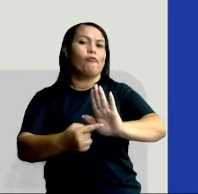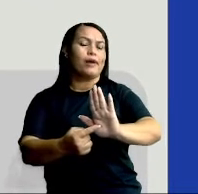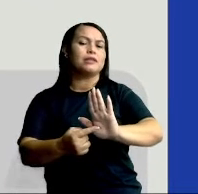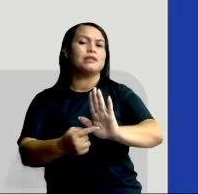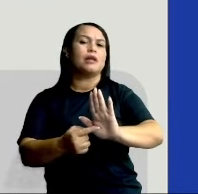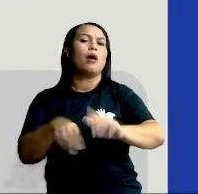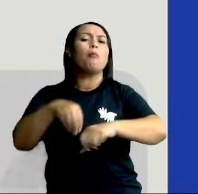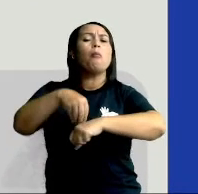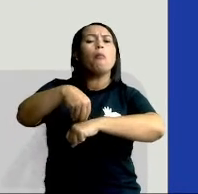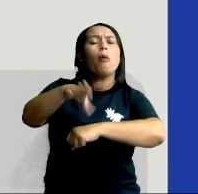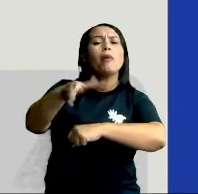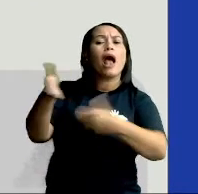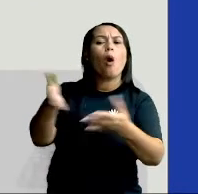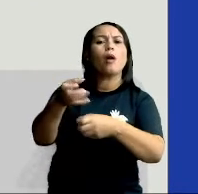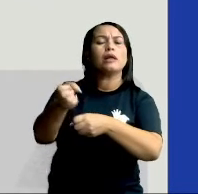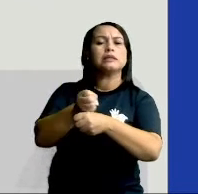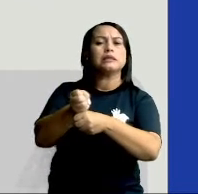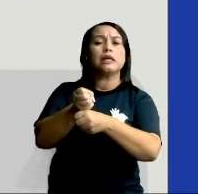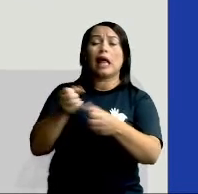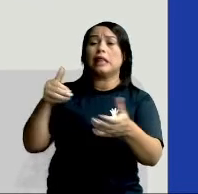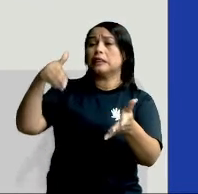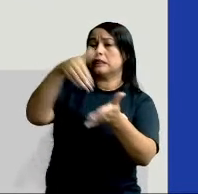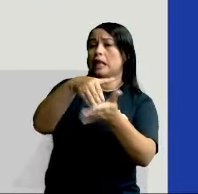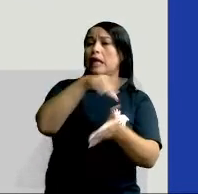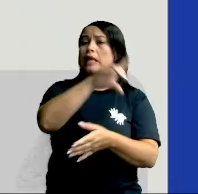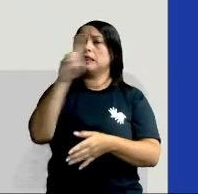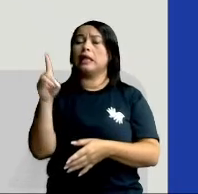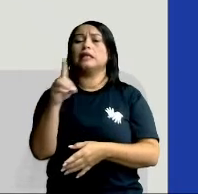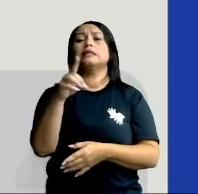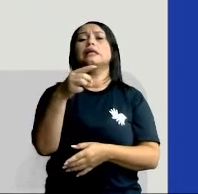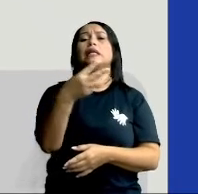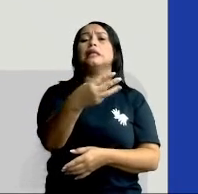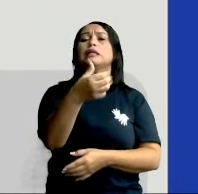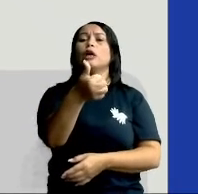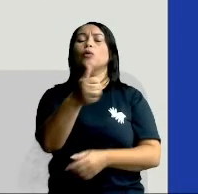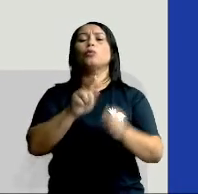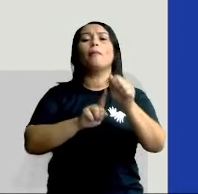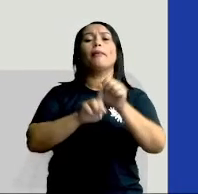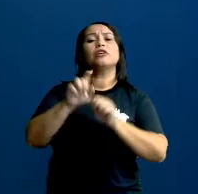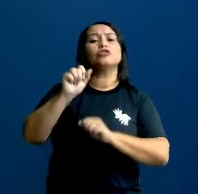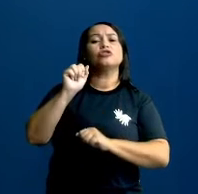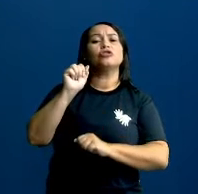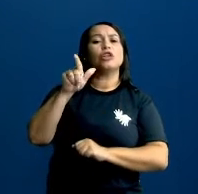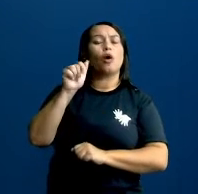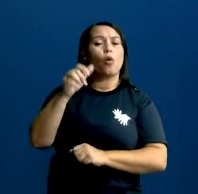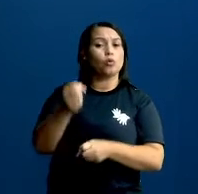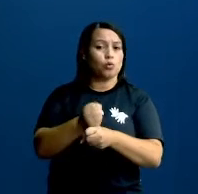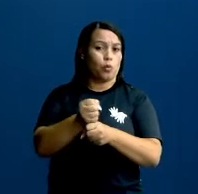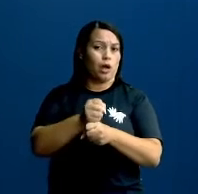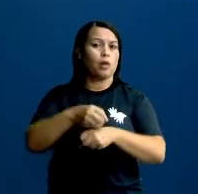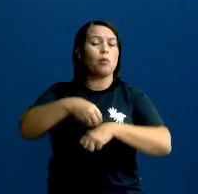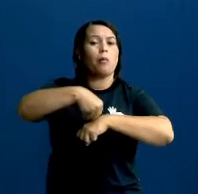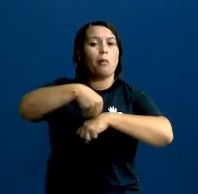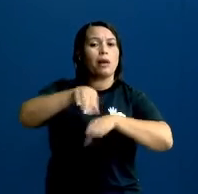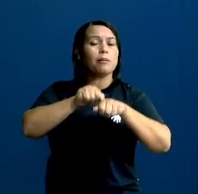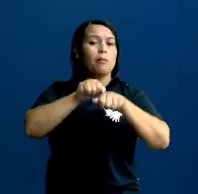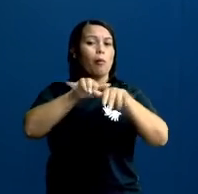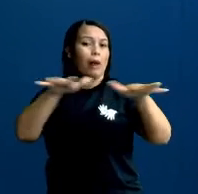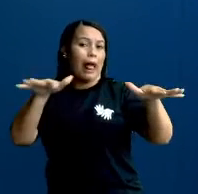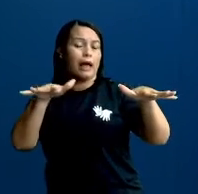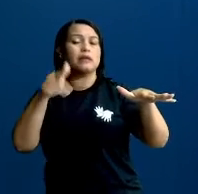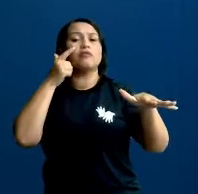Eles têm até o dia 31 de agosto do ano para ser publicado. Então,